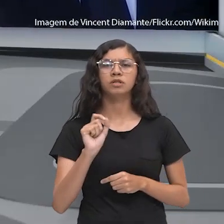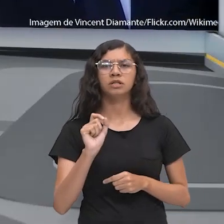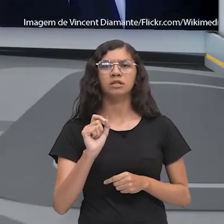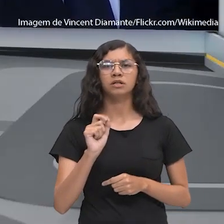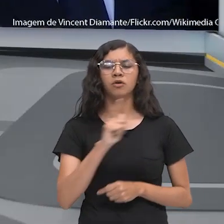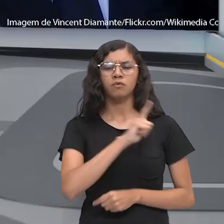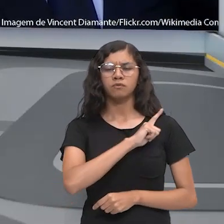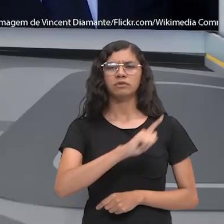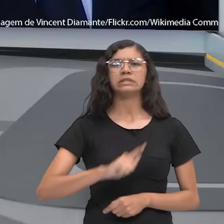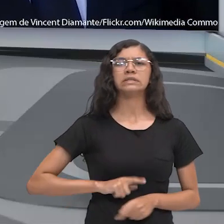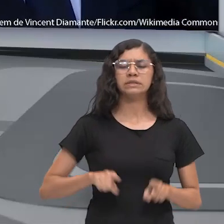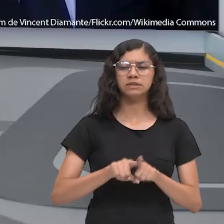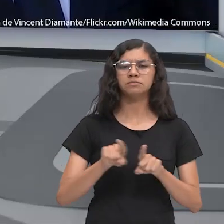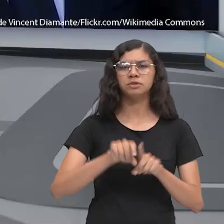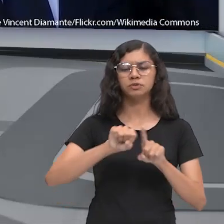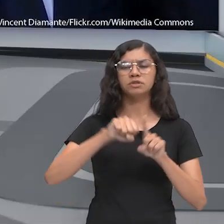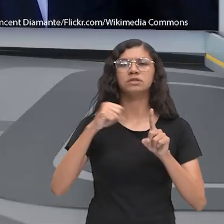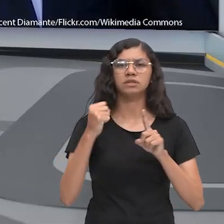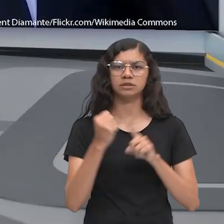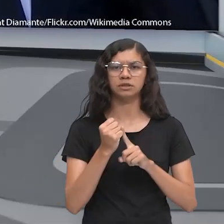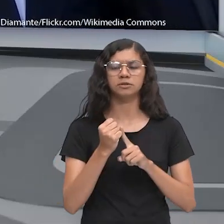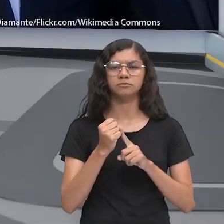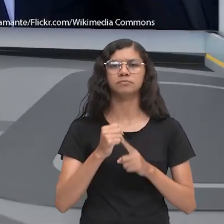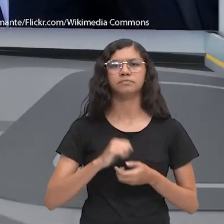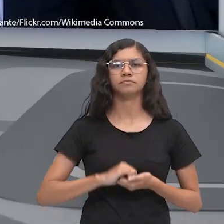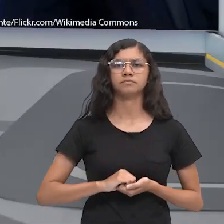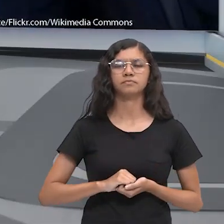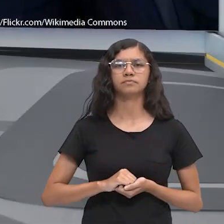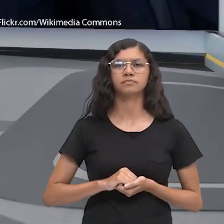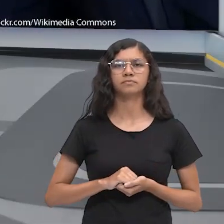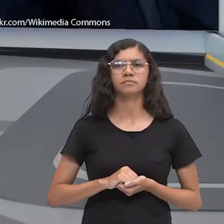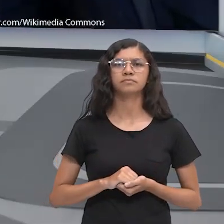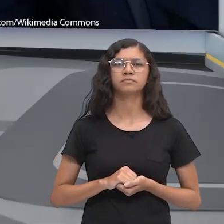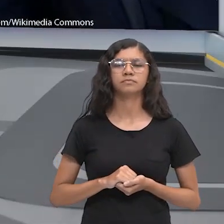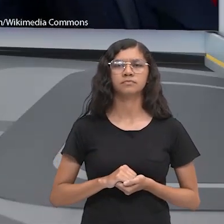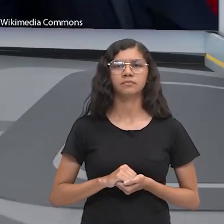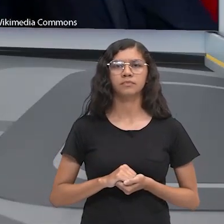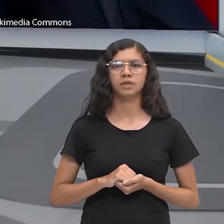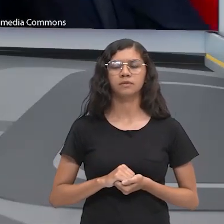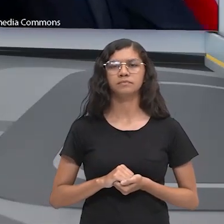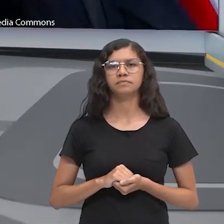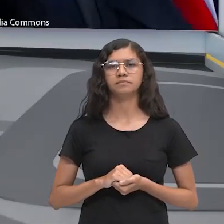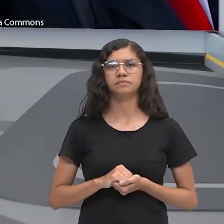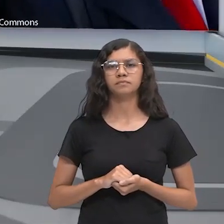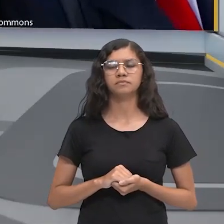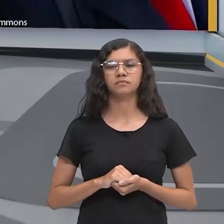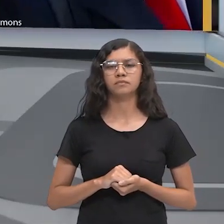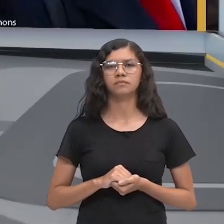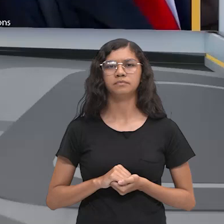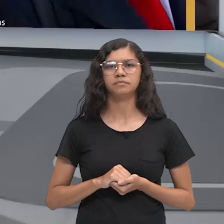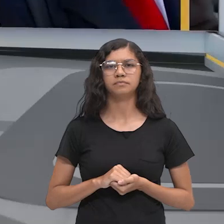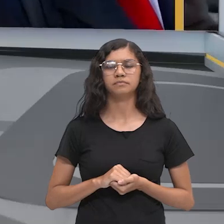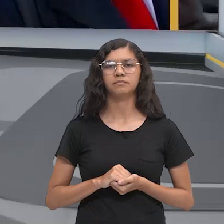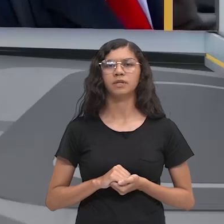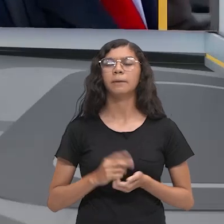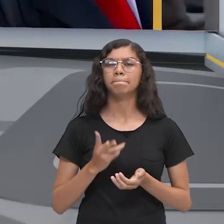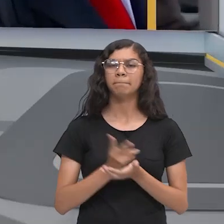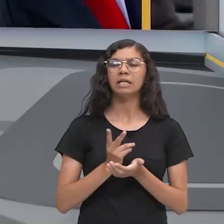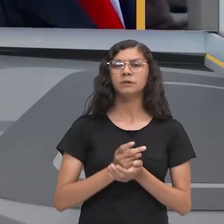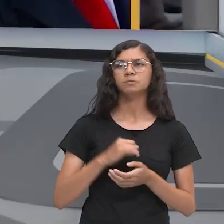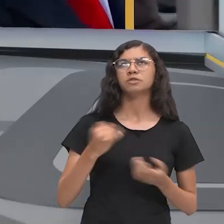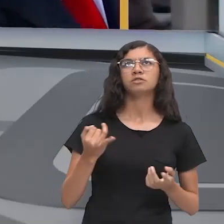sociedade civil. E ainda que esse fato não tenha retornado ações